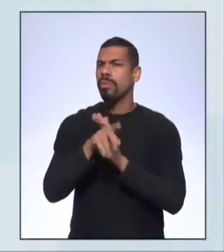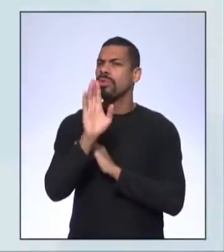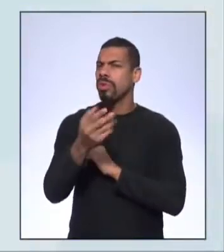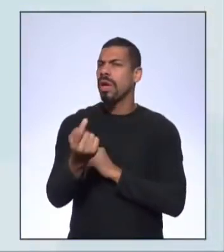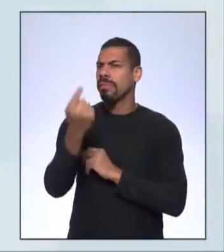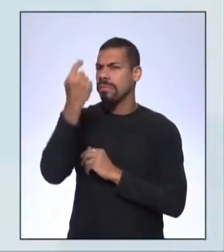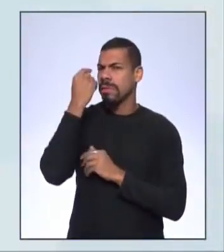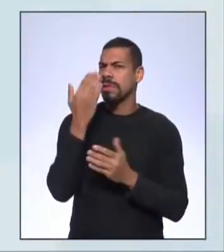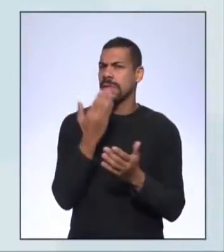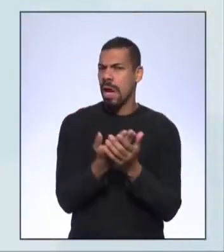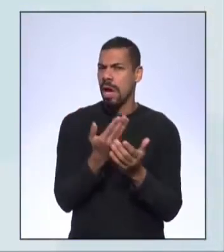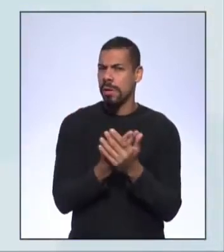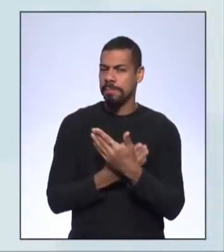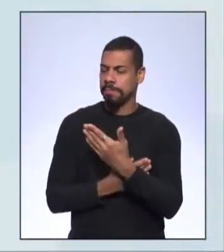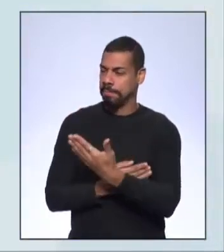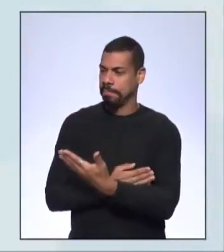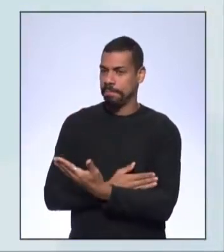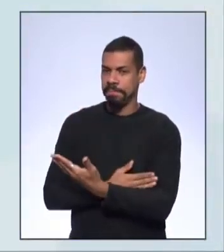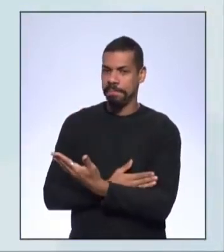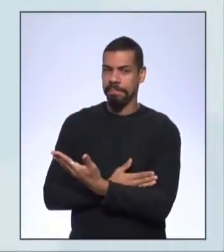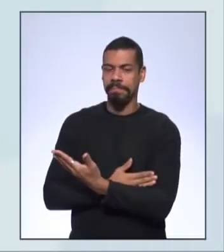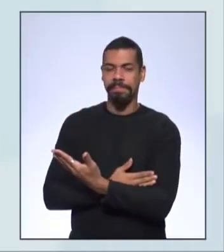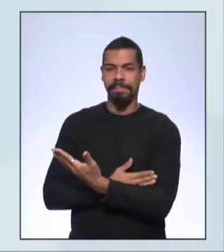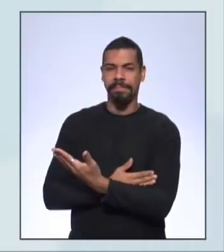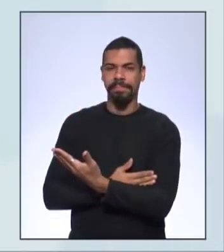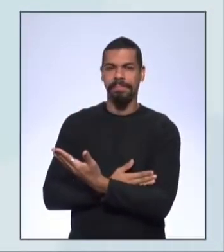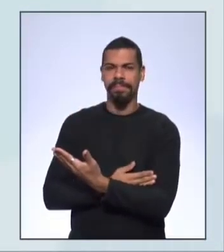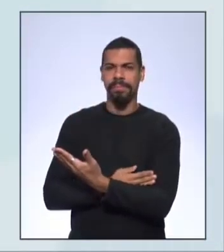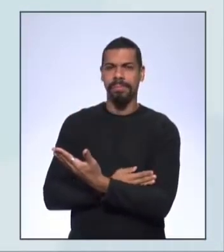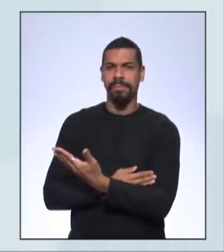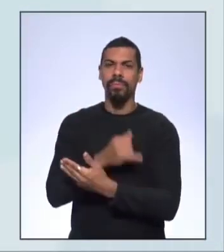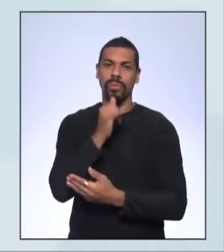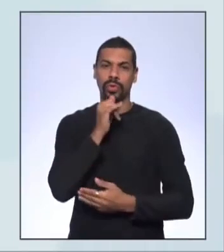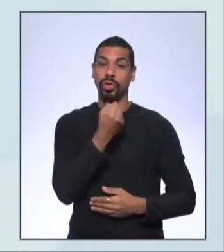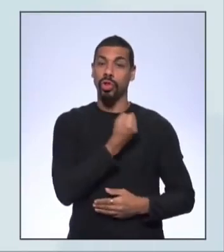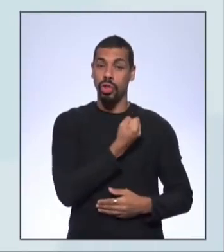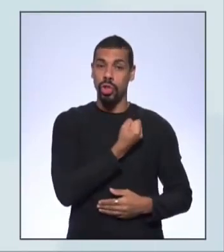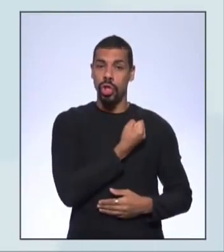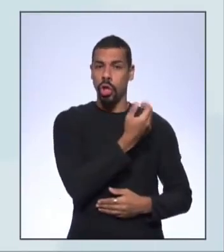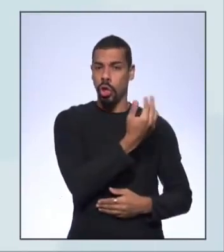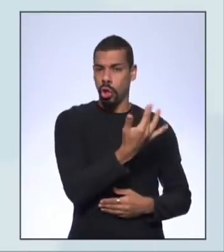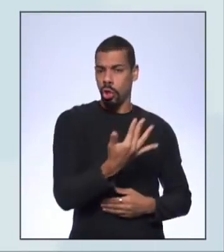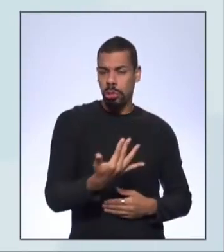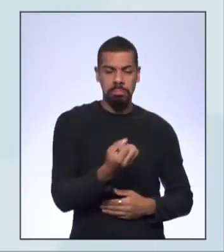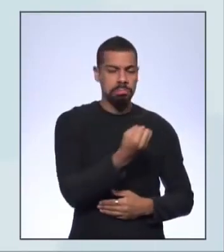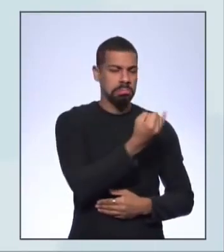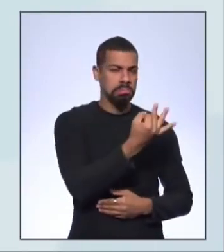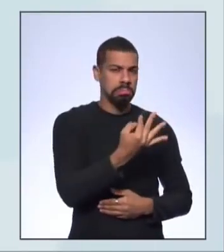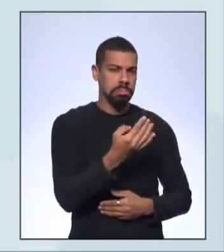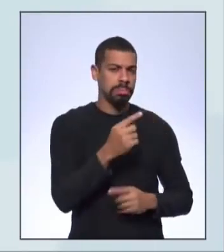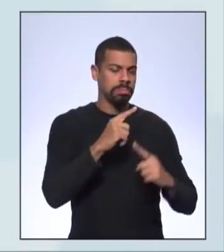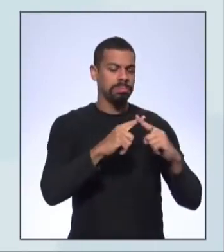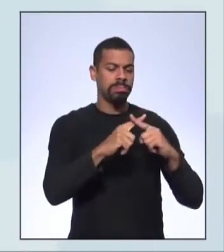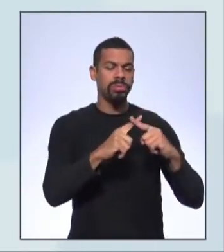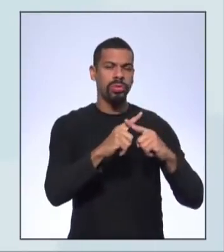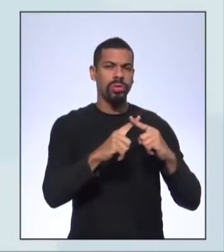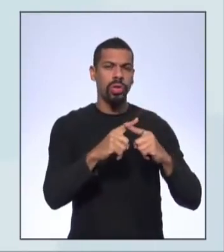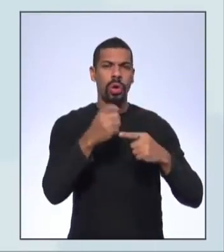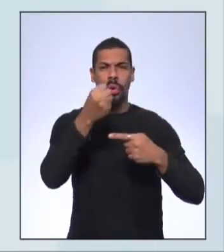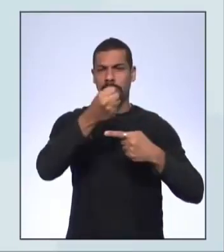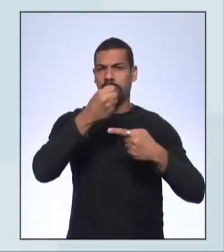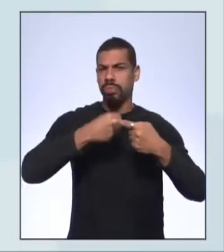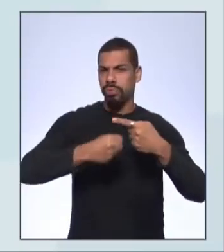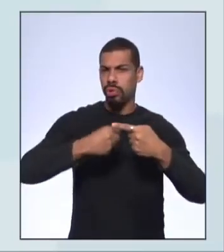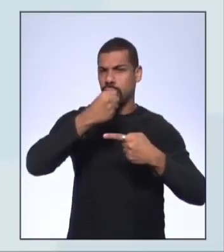na aula anterior, que é a questão ali da multiplicação de um número natural, né, de um número inteiro ali, por, no